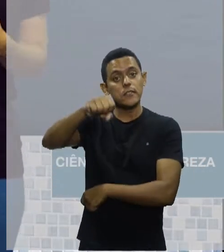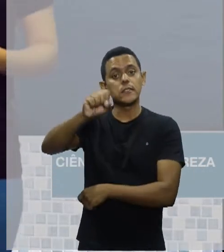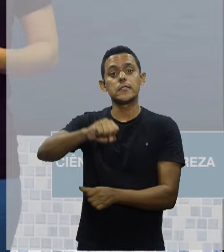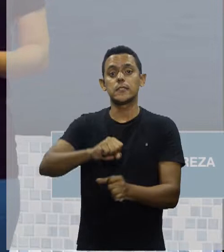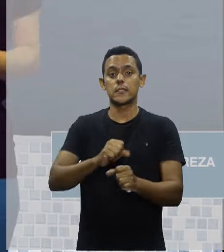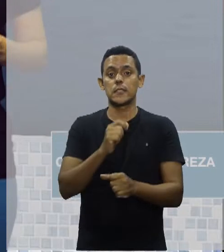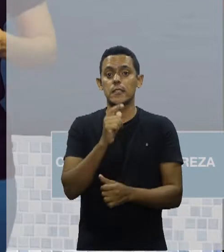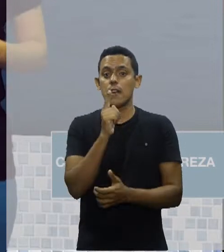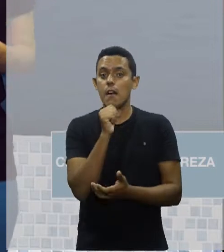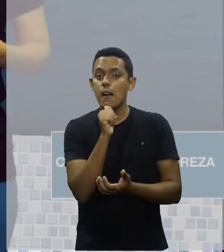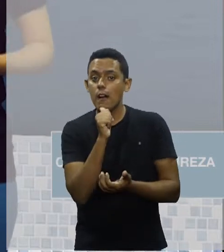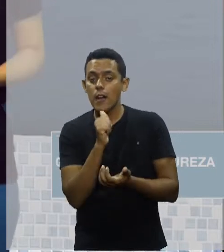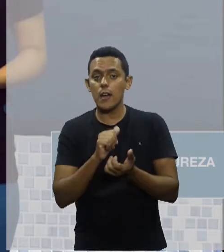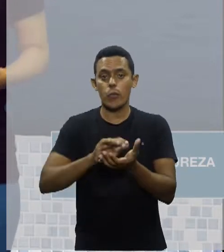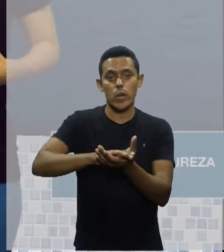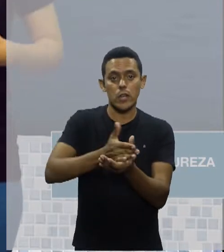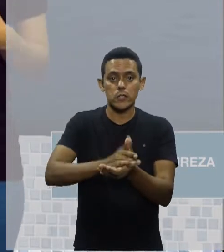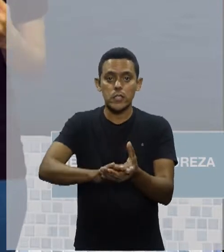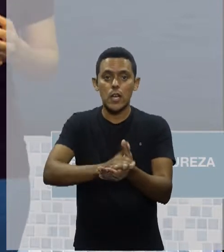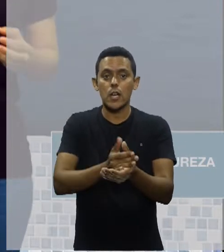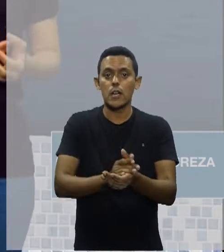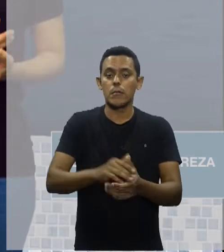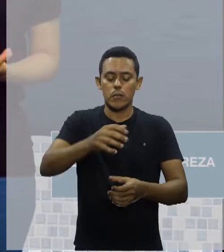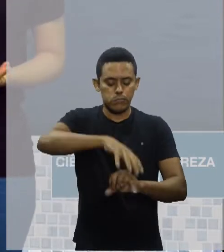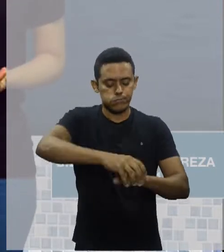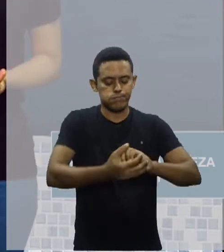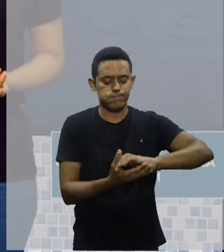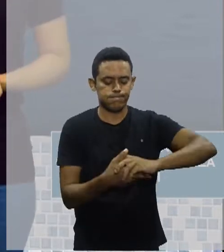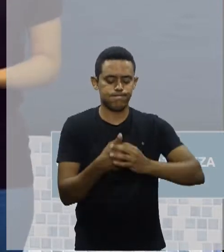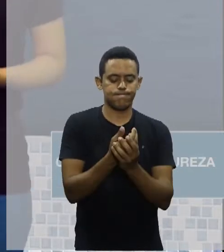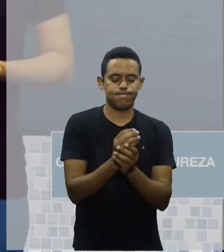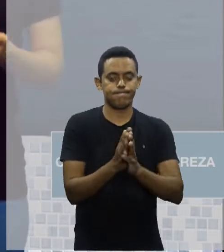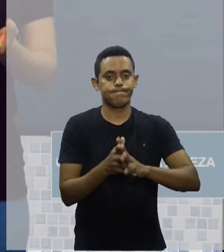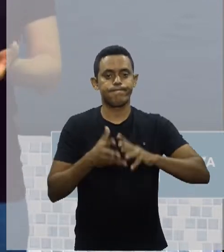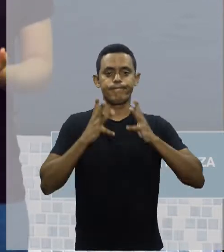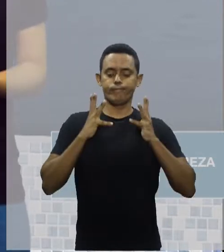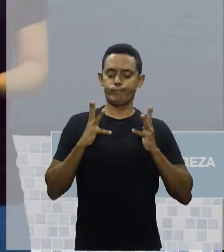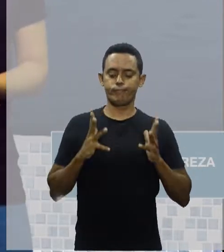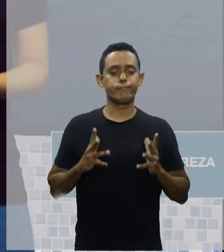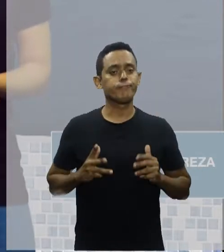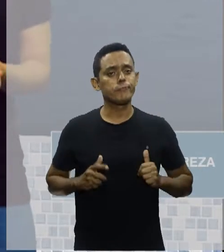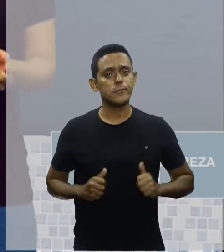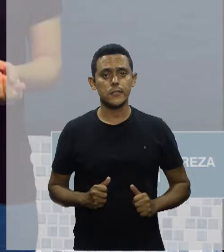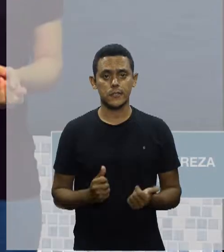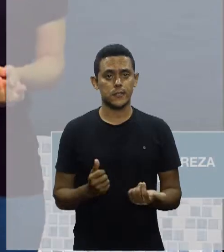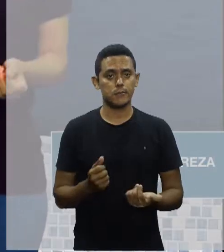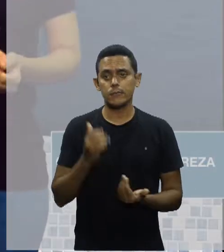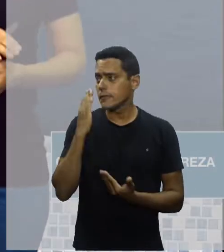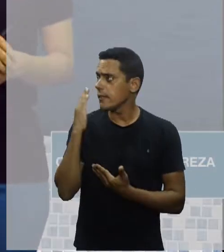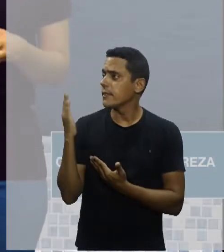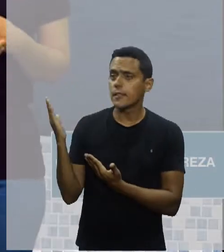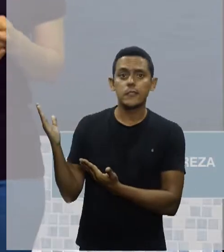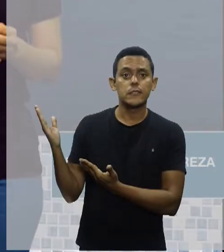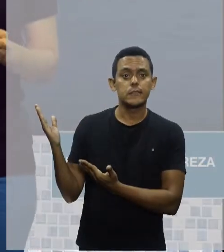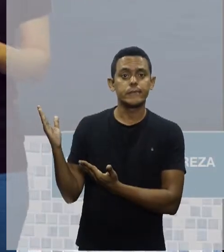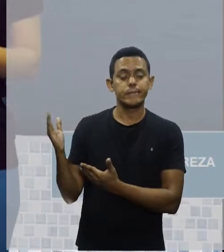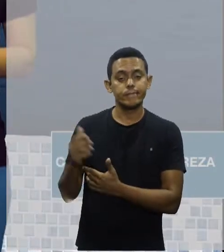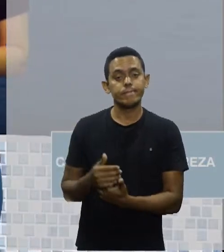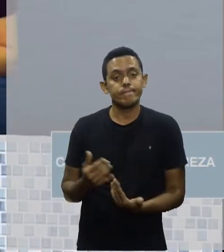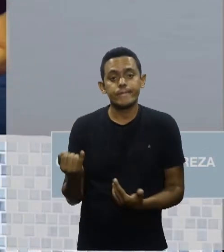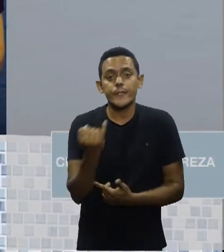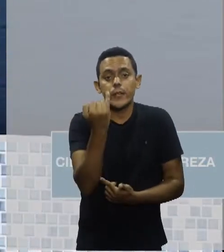lavar bem as mãos. gente está vendo a imagem de mãos ensabuadas sobre uma pia branca e que está